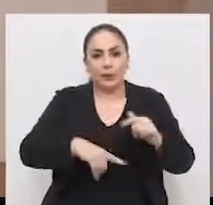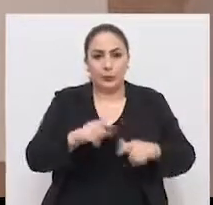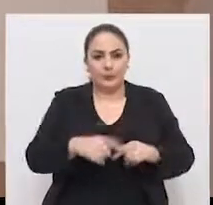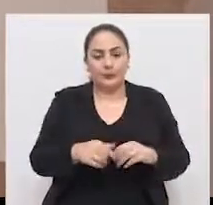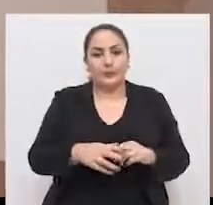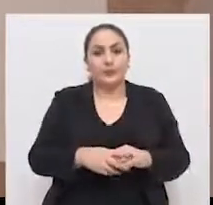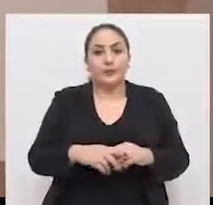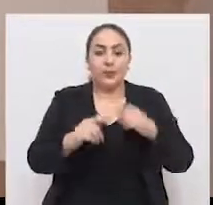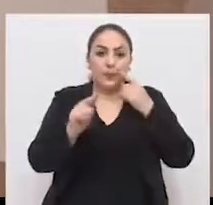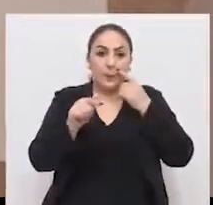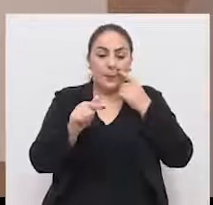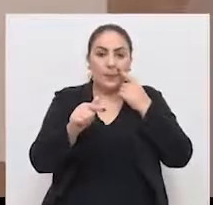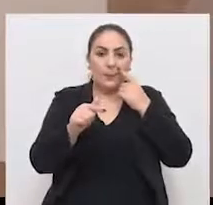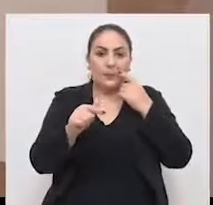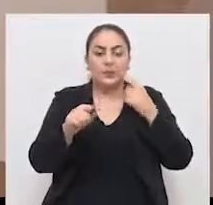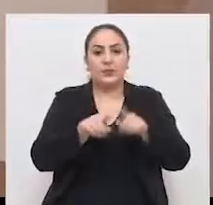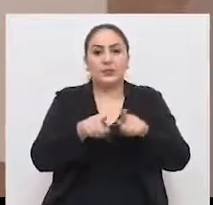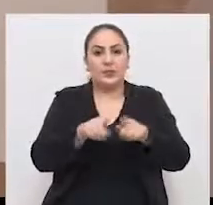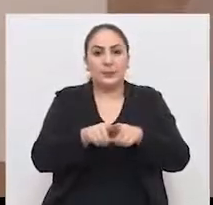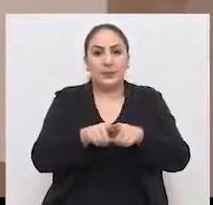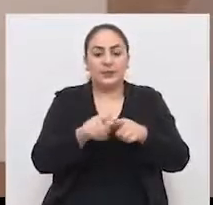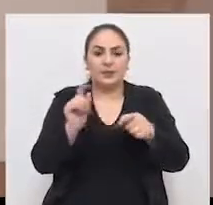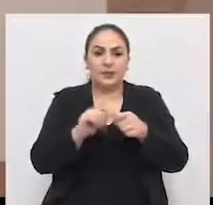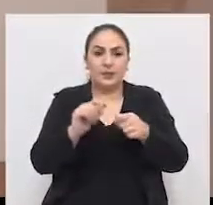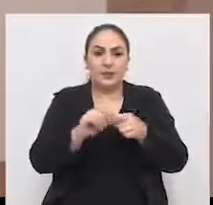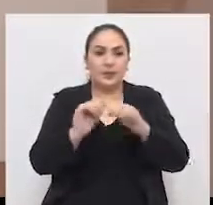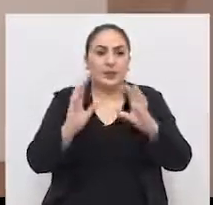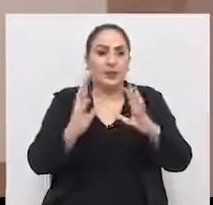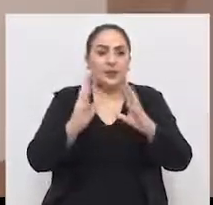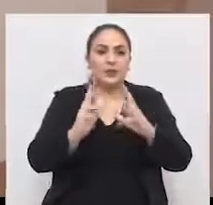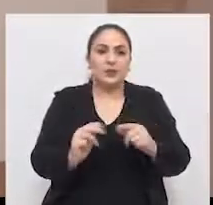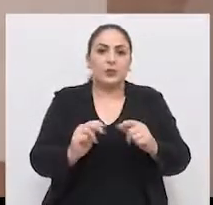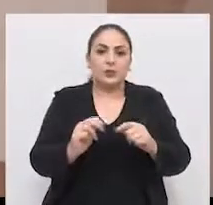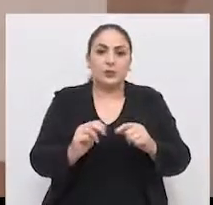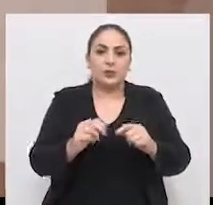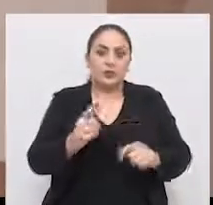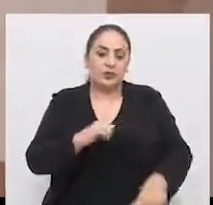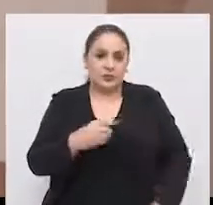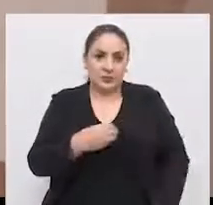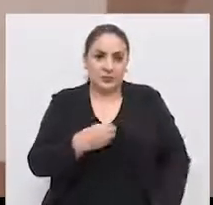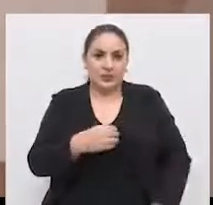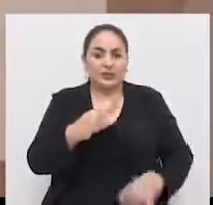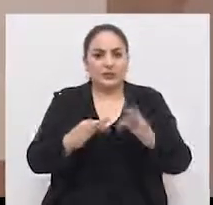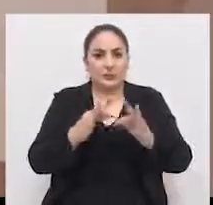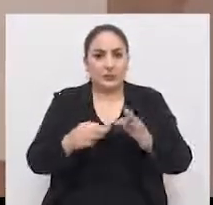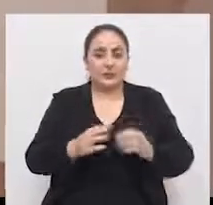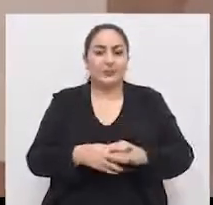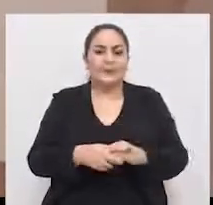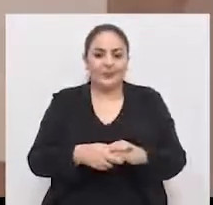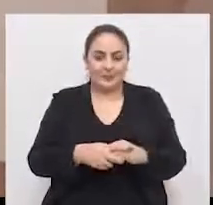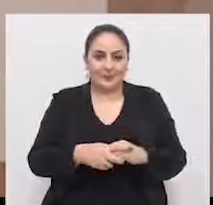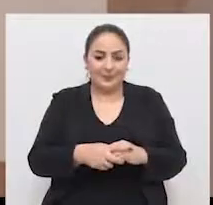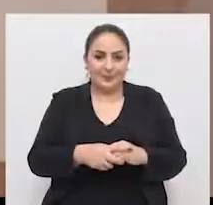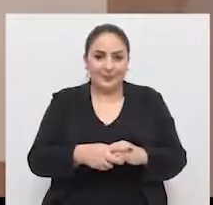o produto. Você espalhou para que todos os fios recebessem esse tratamento.